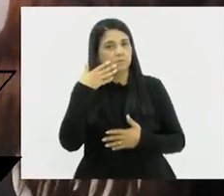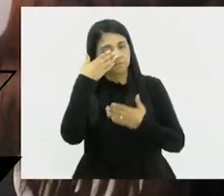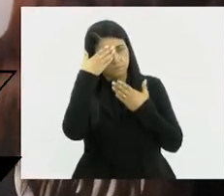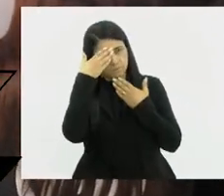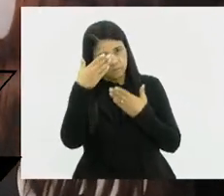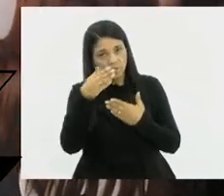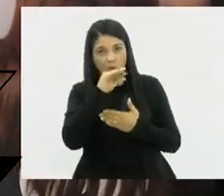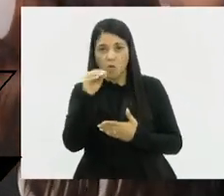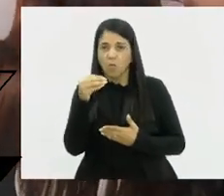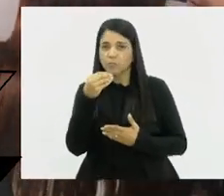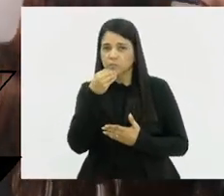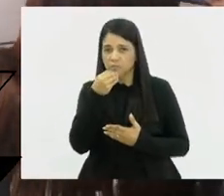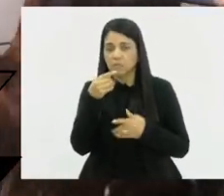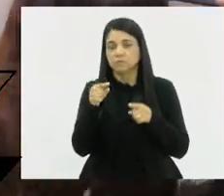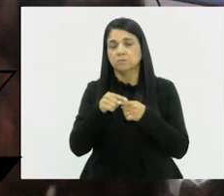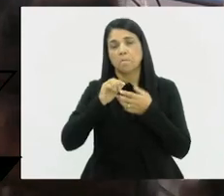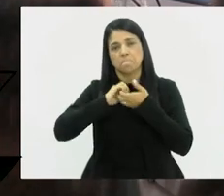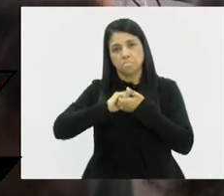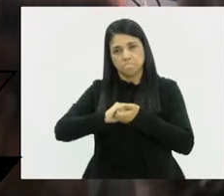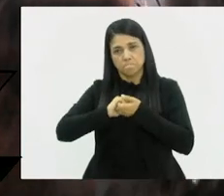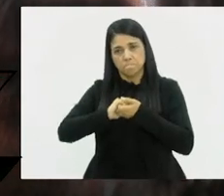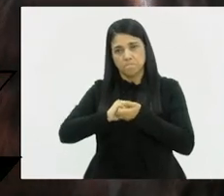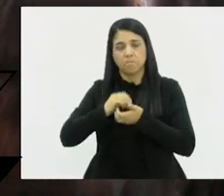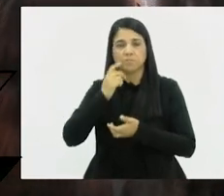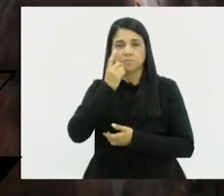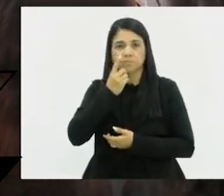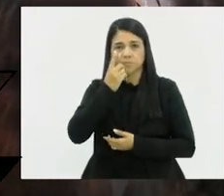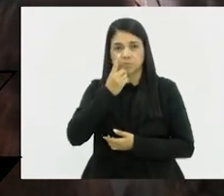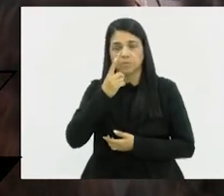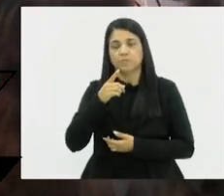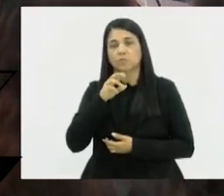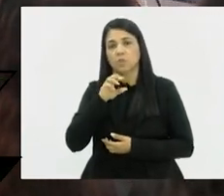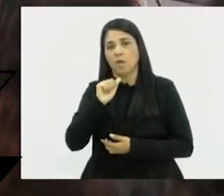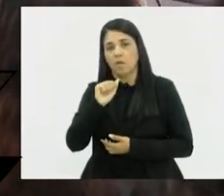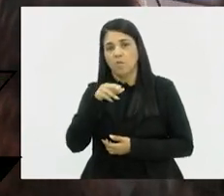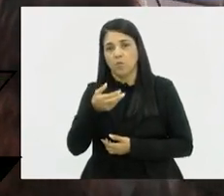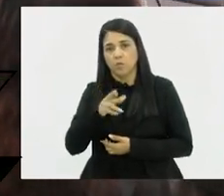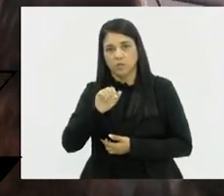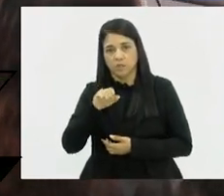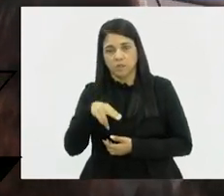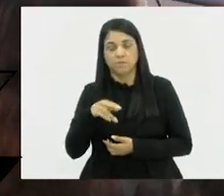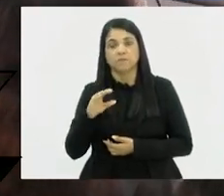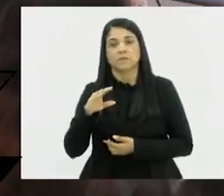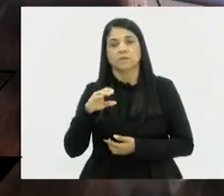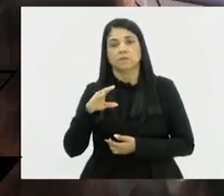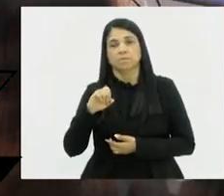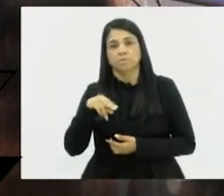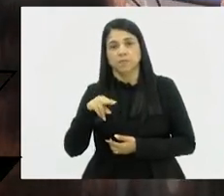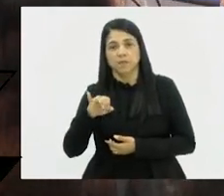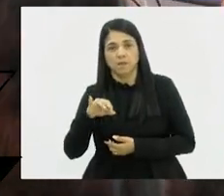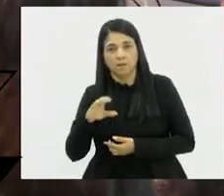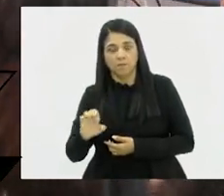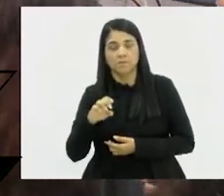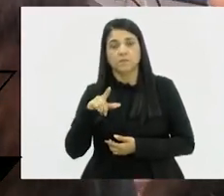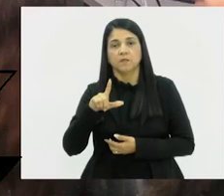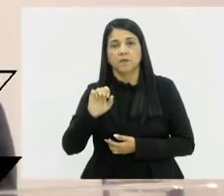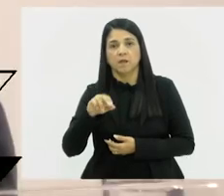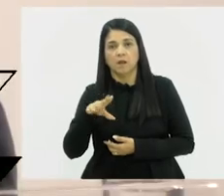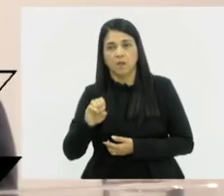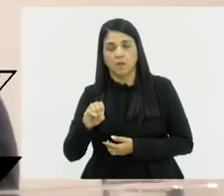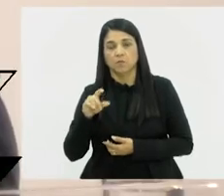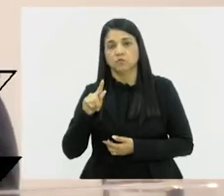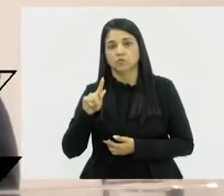oportunidade de estarmos aqui, parabenizar o senhor, o deputado Léo Vieira, por essa iniciativa, o deputado Carlos Mink, o deputado Giovanni